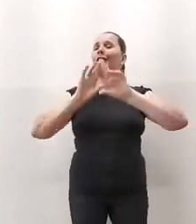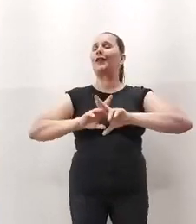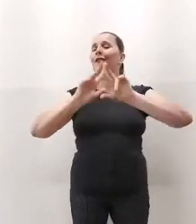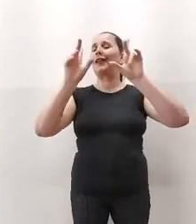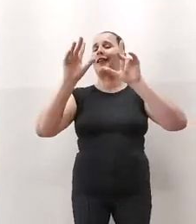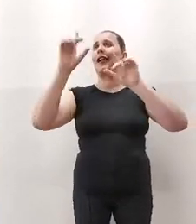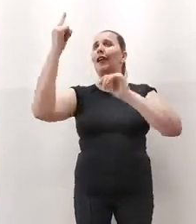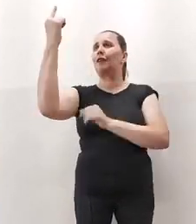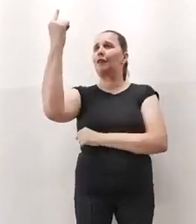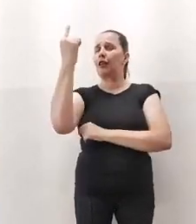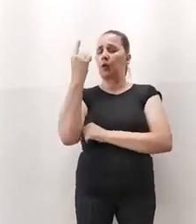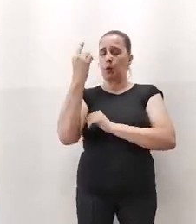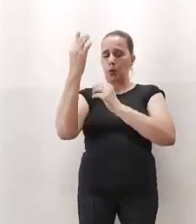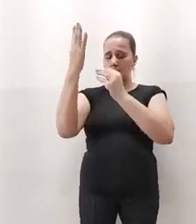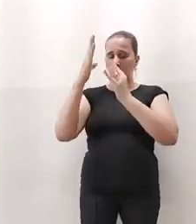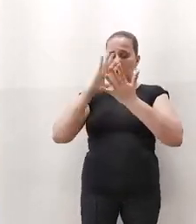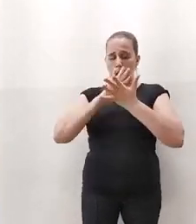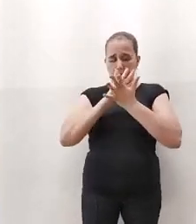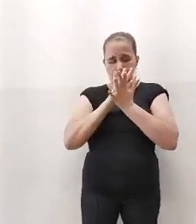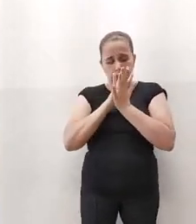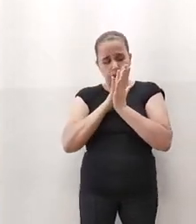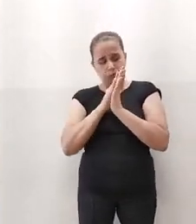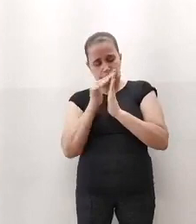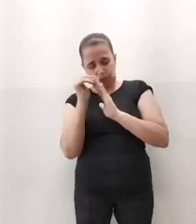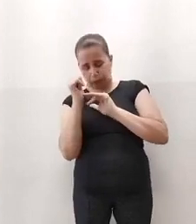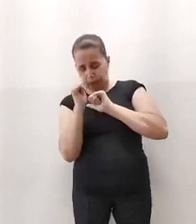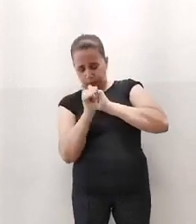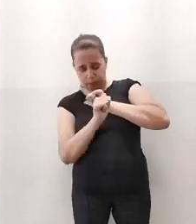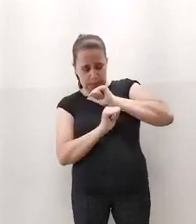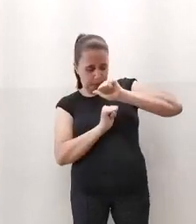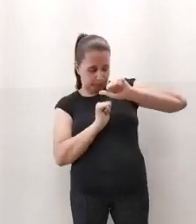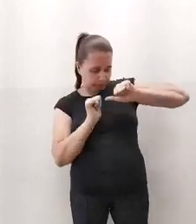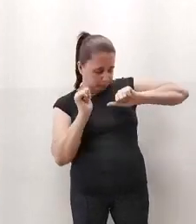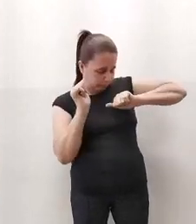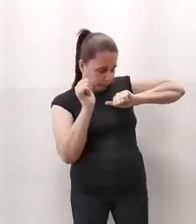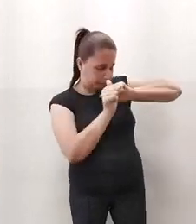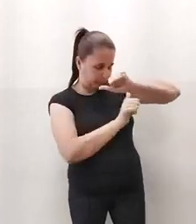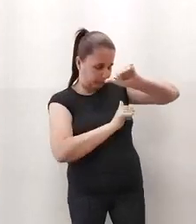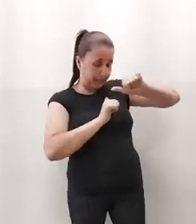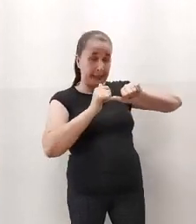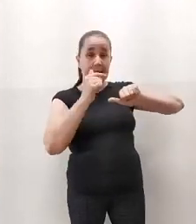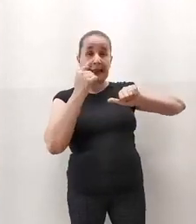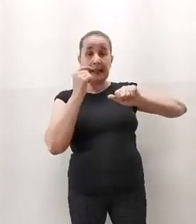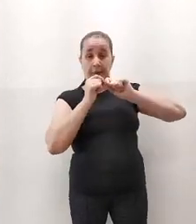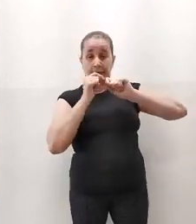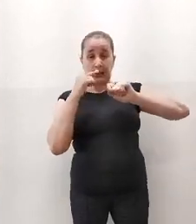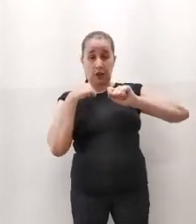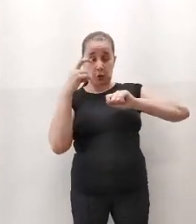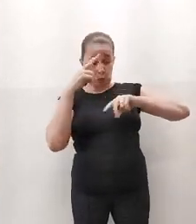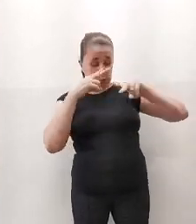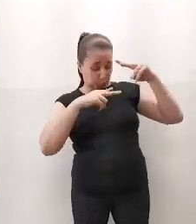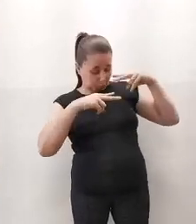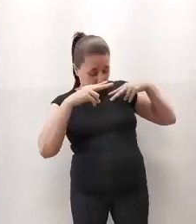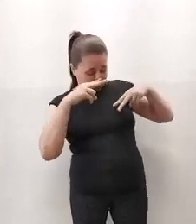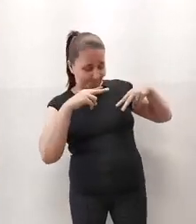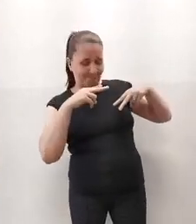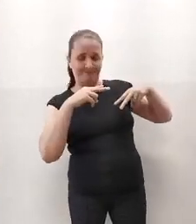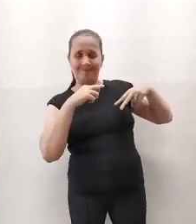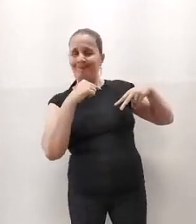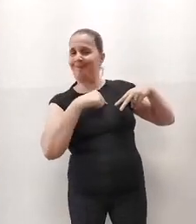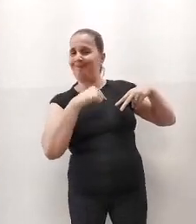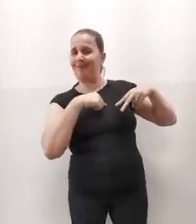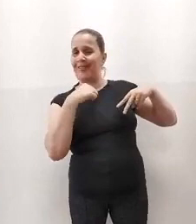a nos amassar todos os dias. E ela nos faz olhar e perceber que não é aquilo